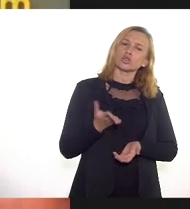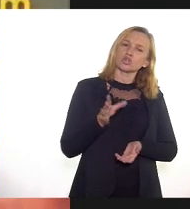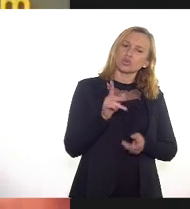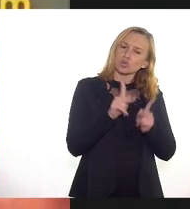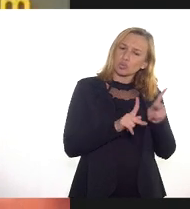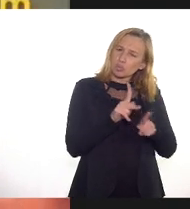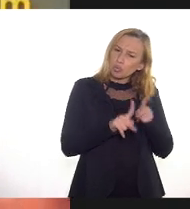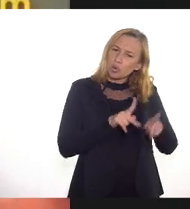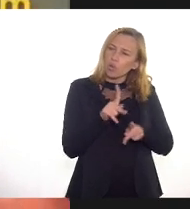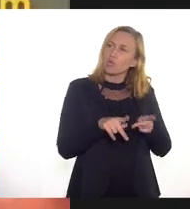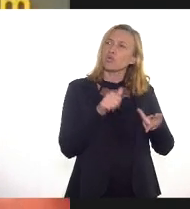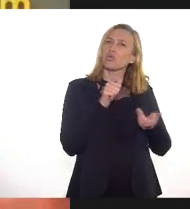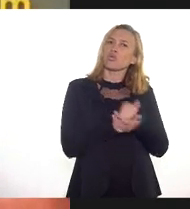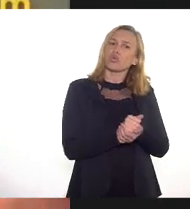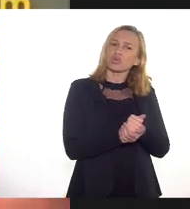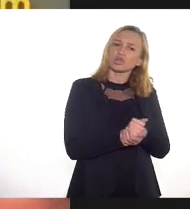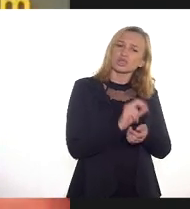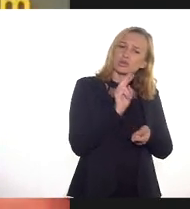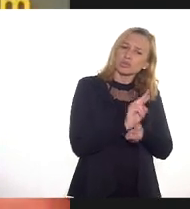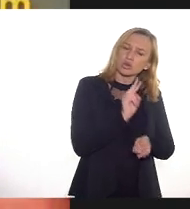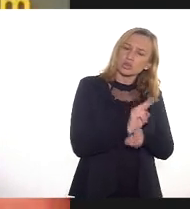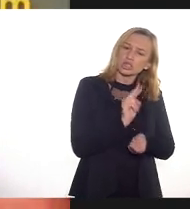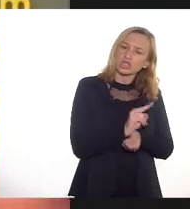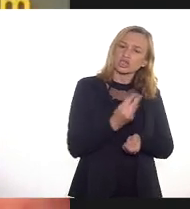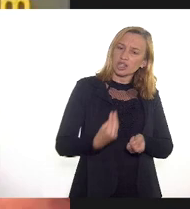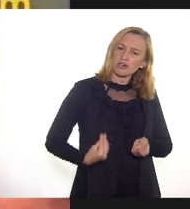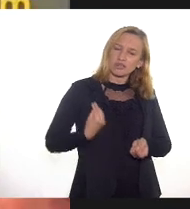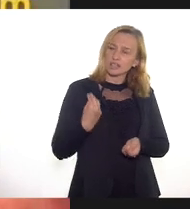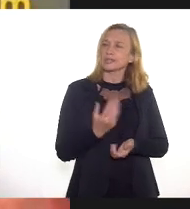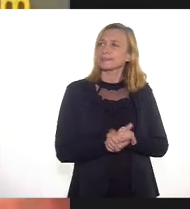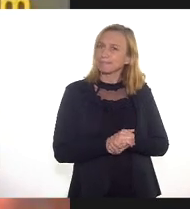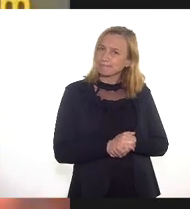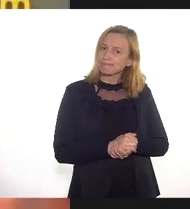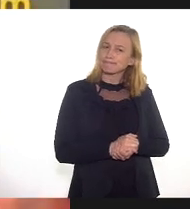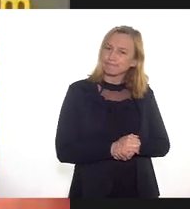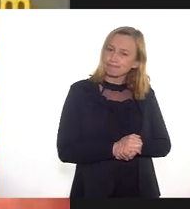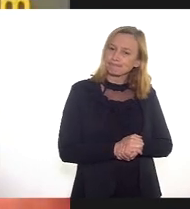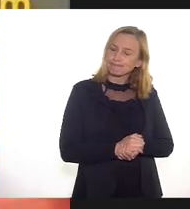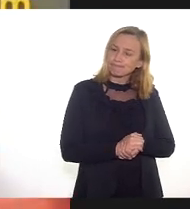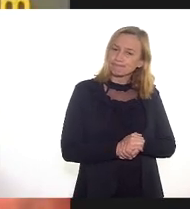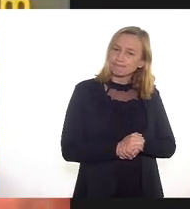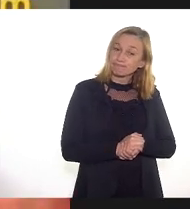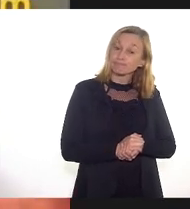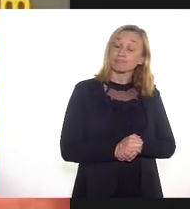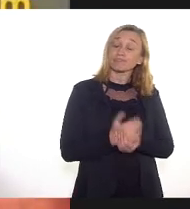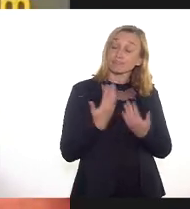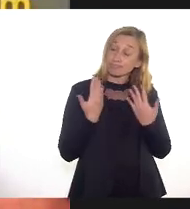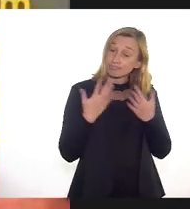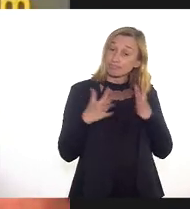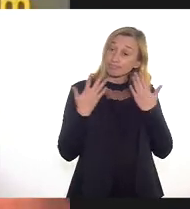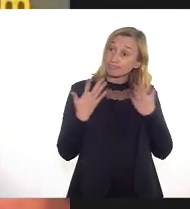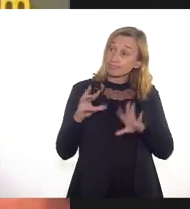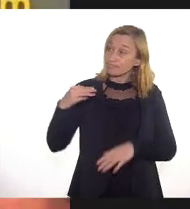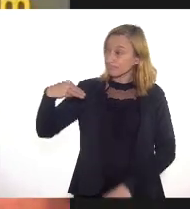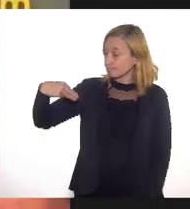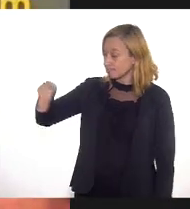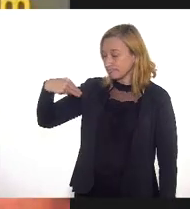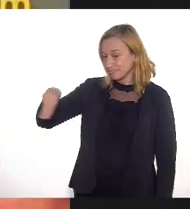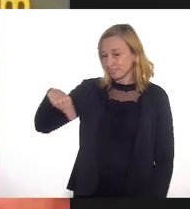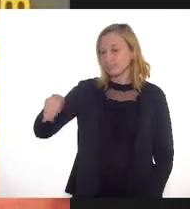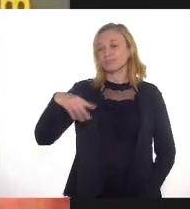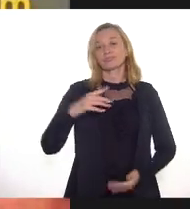povo, o lado certo da defesa das prerrogativas da população. Então, parabéns, Carlos